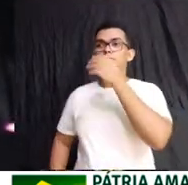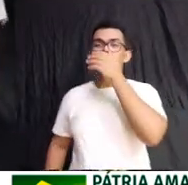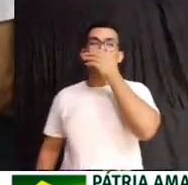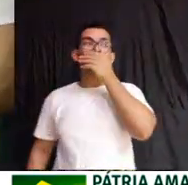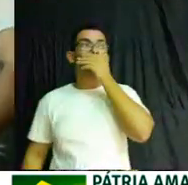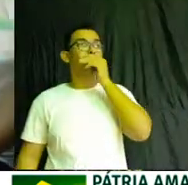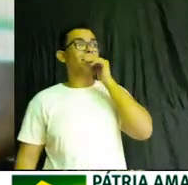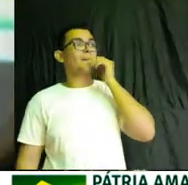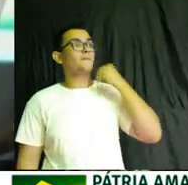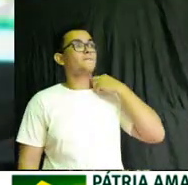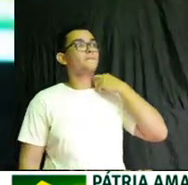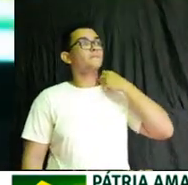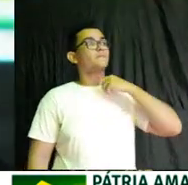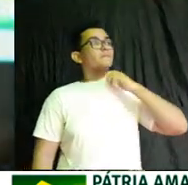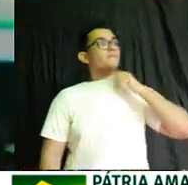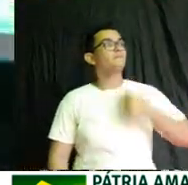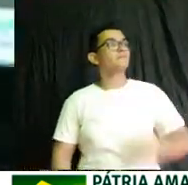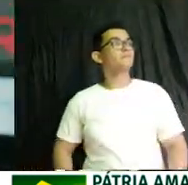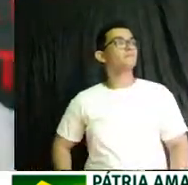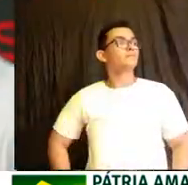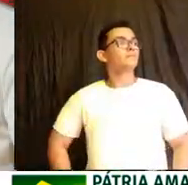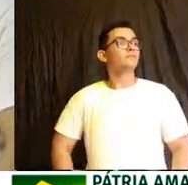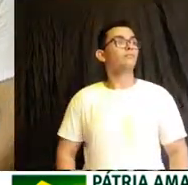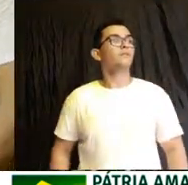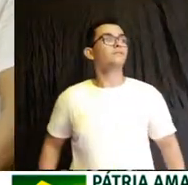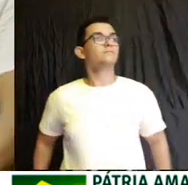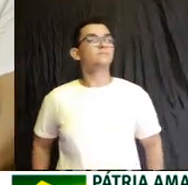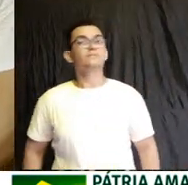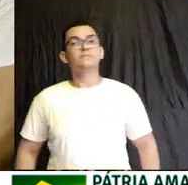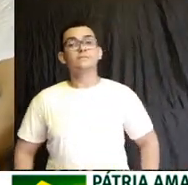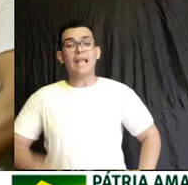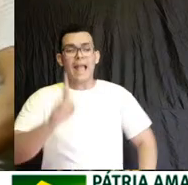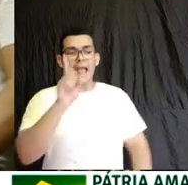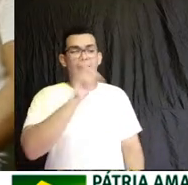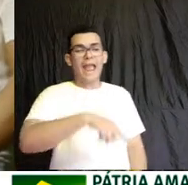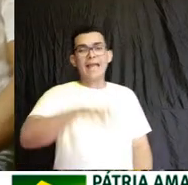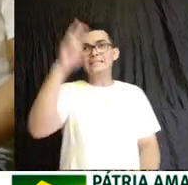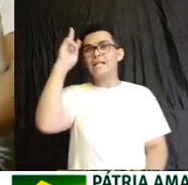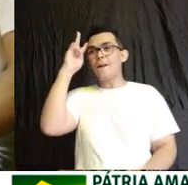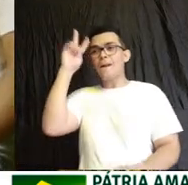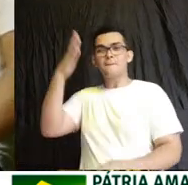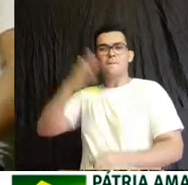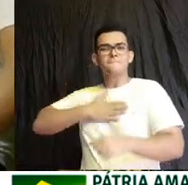Essa aqui lembra muito nossa terra. Oh, saudade.